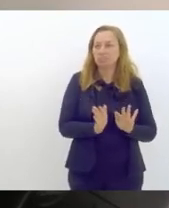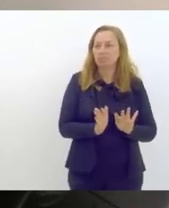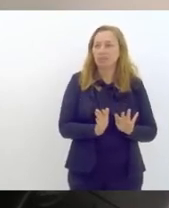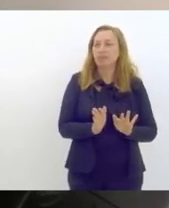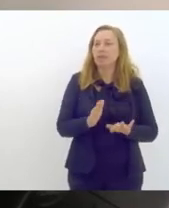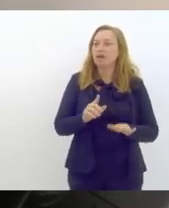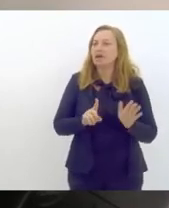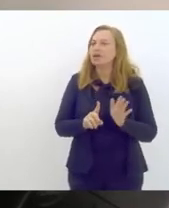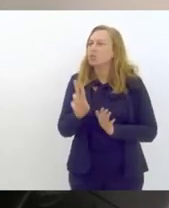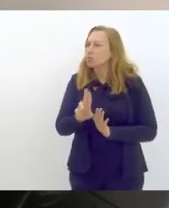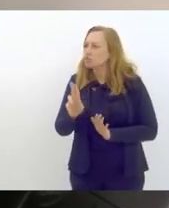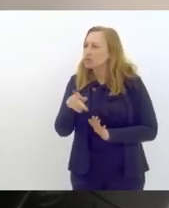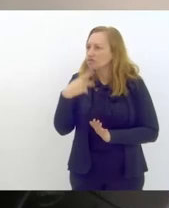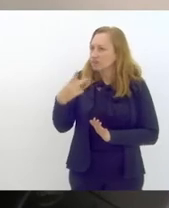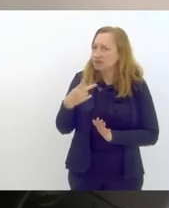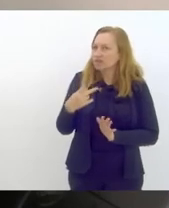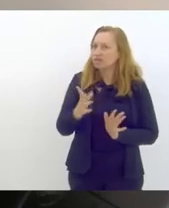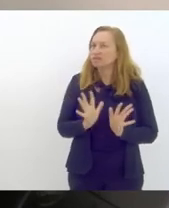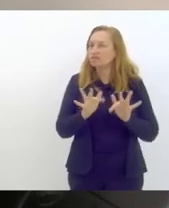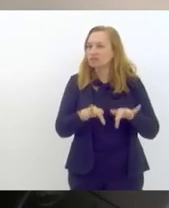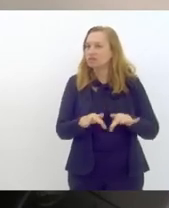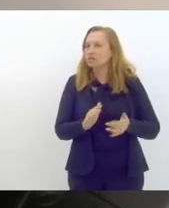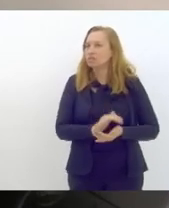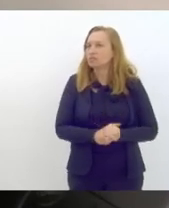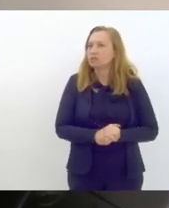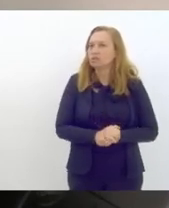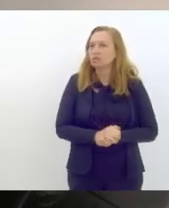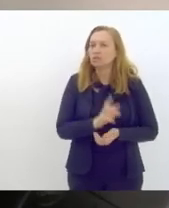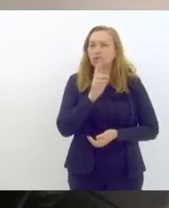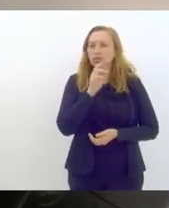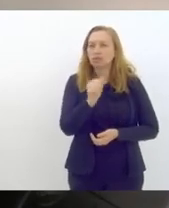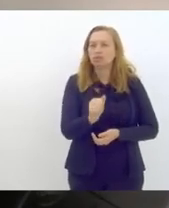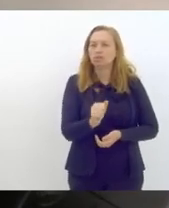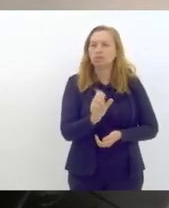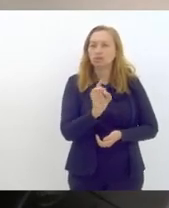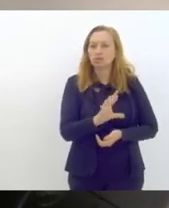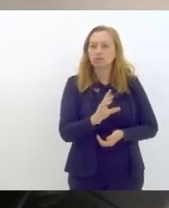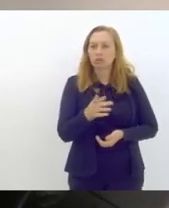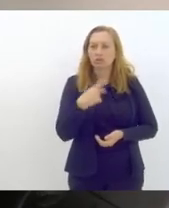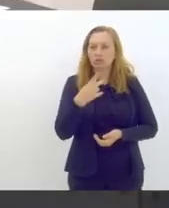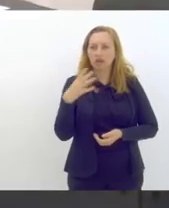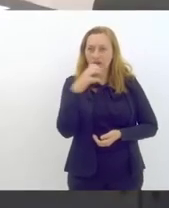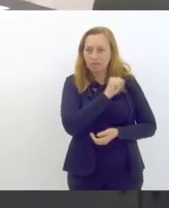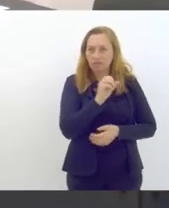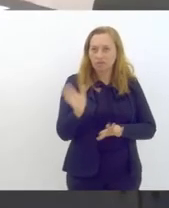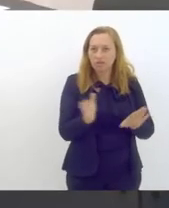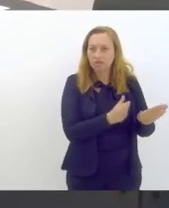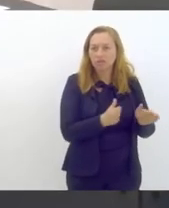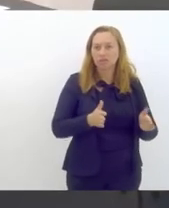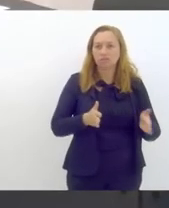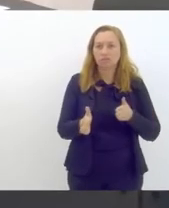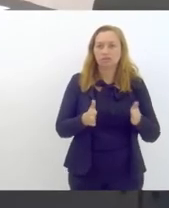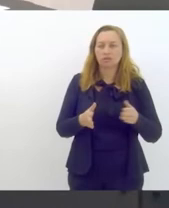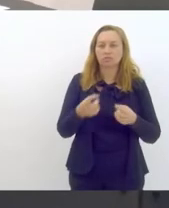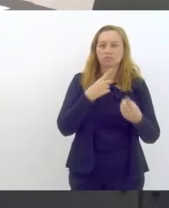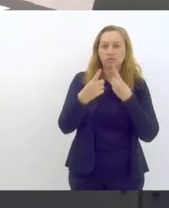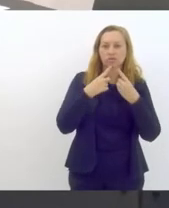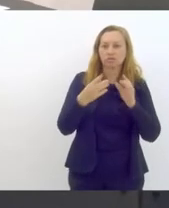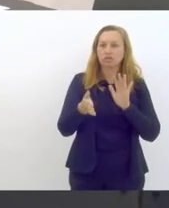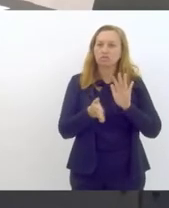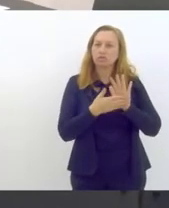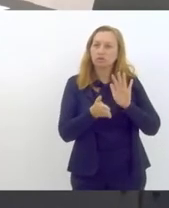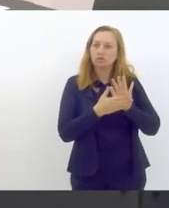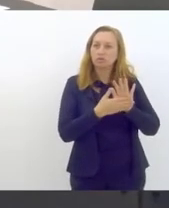alguém mais quer fazer uso da palavra para as considerações finais? Rodrigo, só uma questão rápida. Durante o debate, tanto da